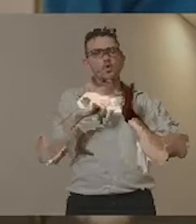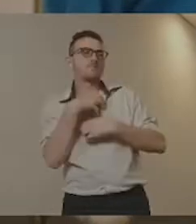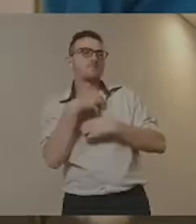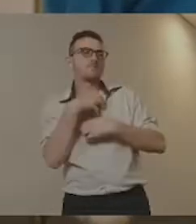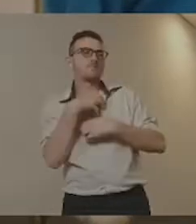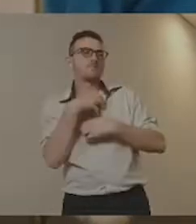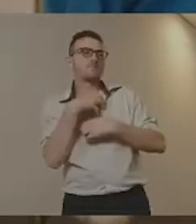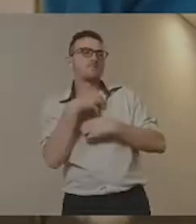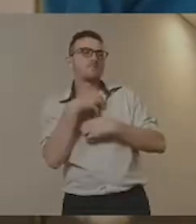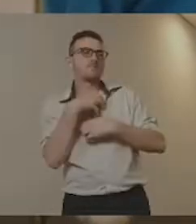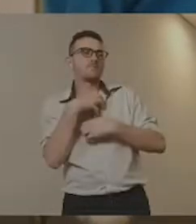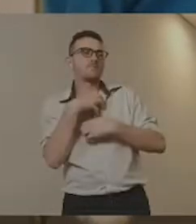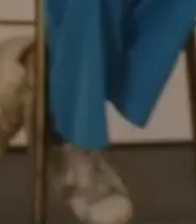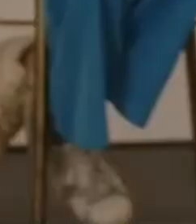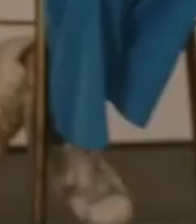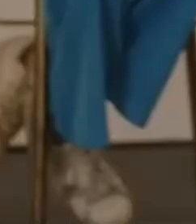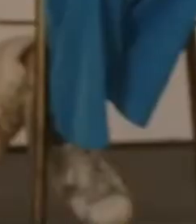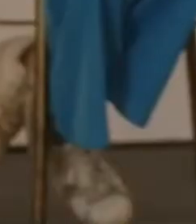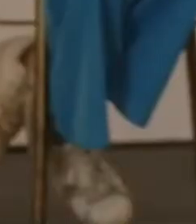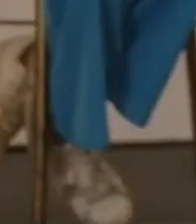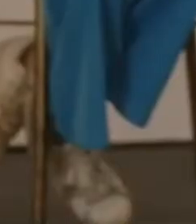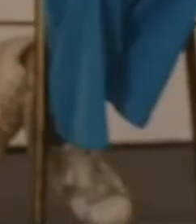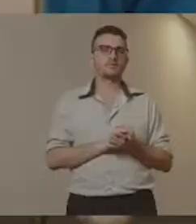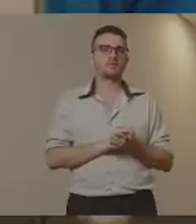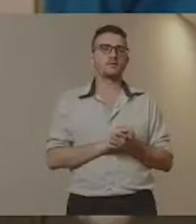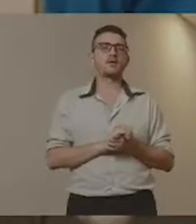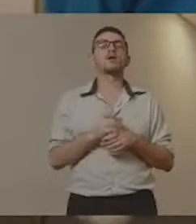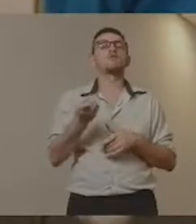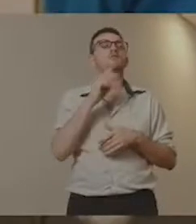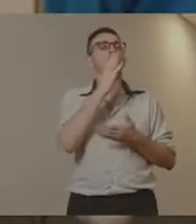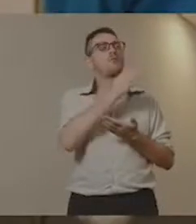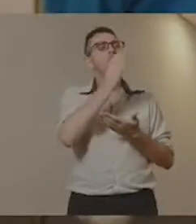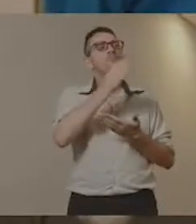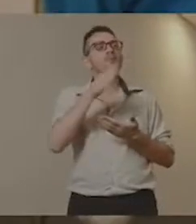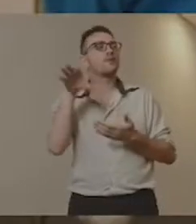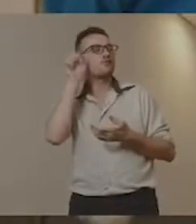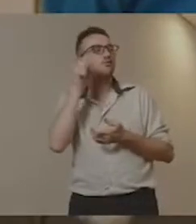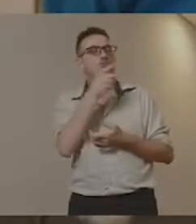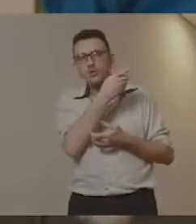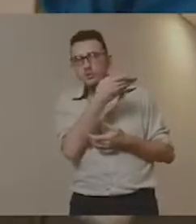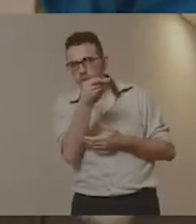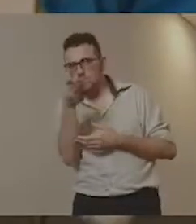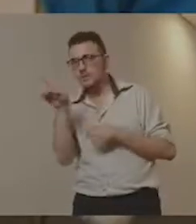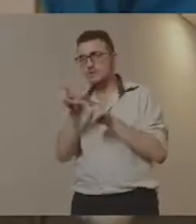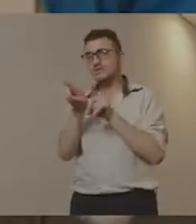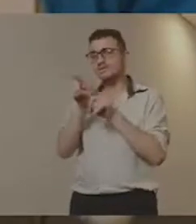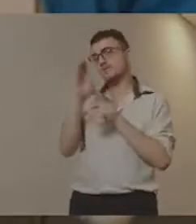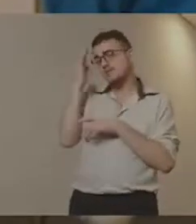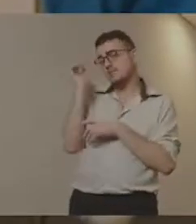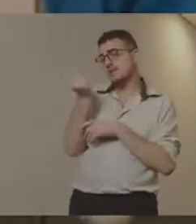presente, não ter sido considerado na realidade do Caio. Vamos ouvir a Micaele, vamos ouvir os outros, para a gente saber se isso é